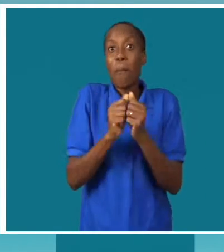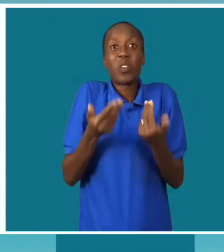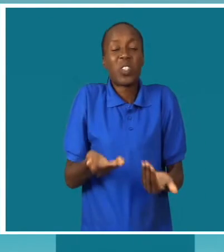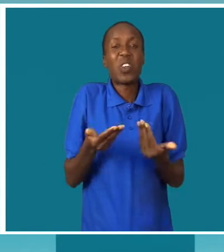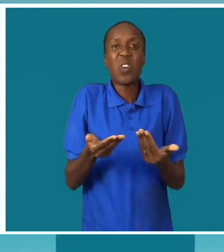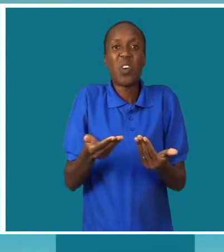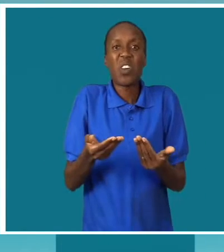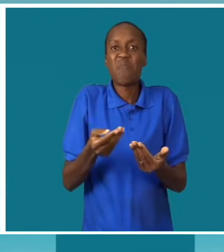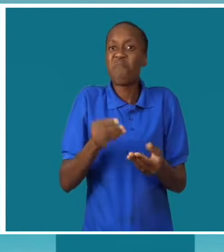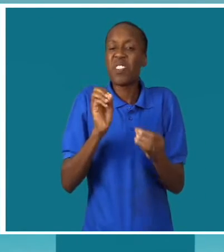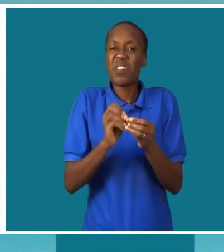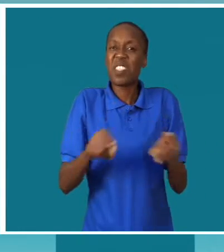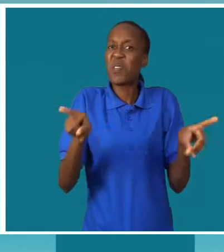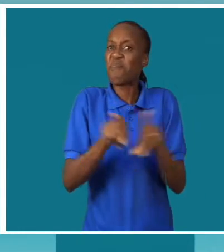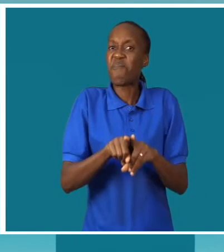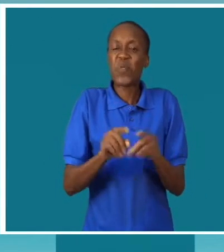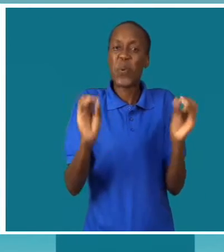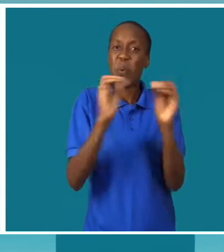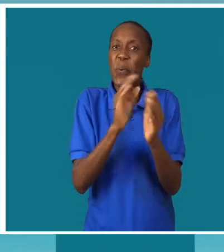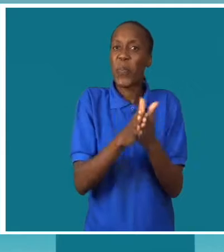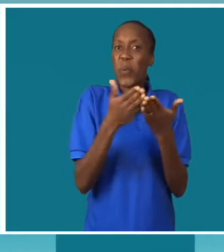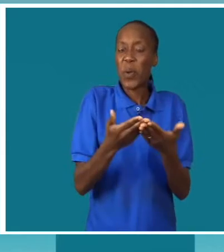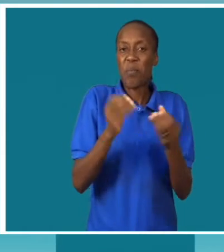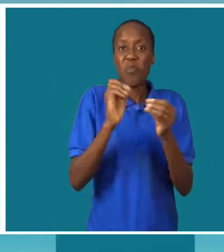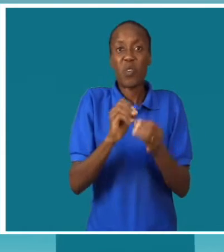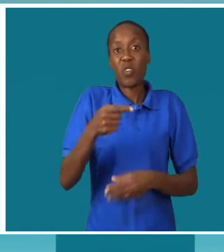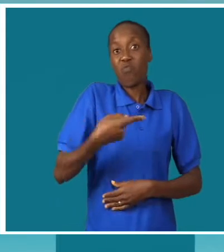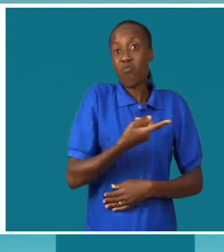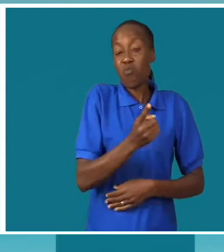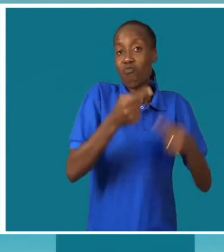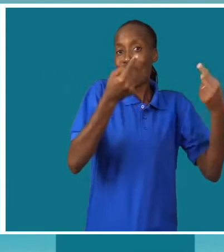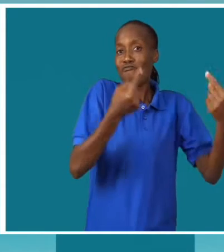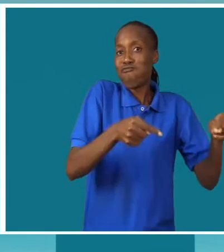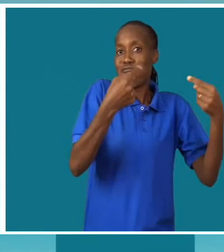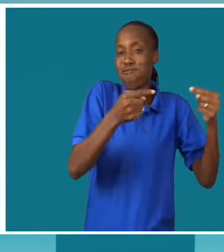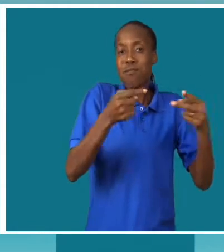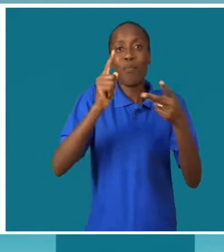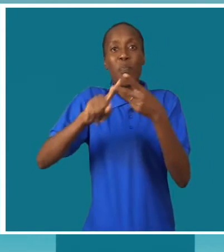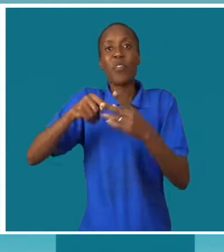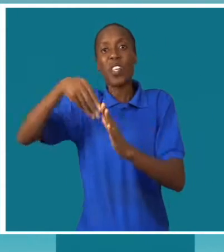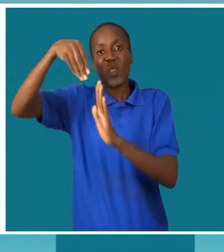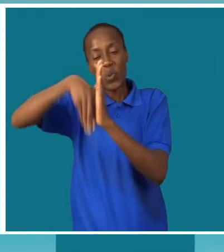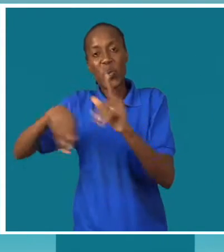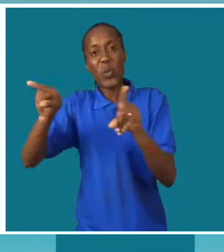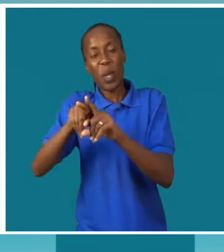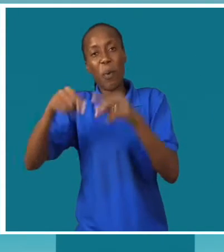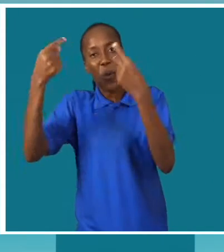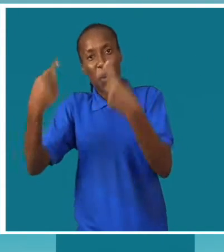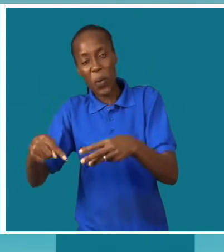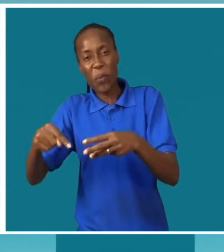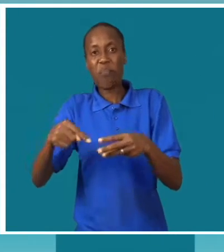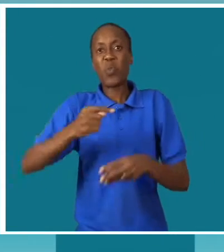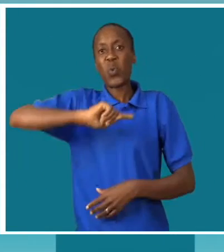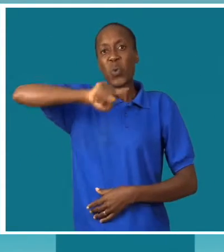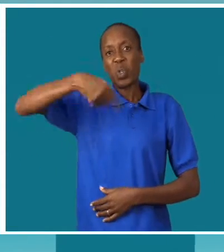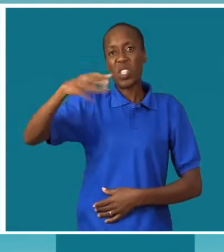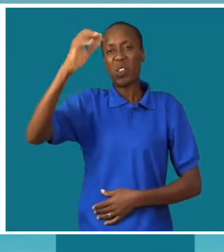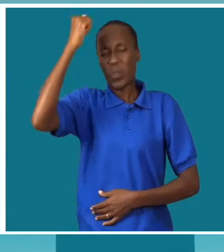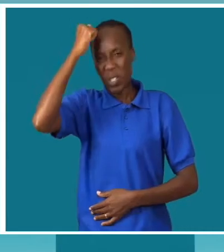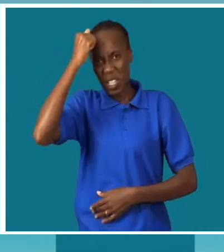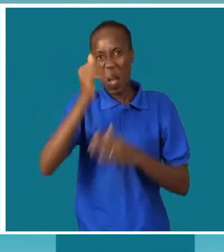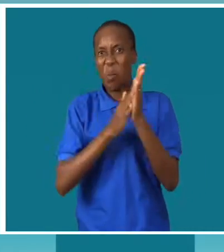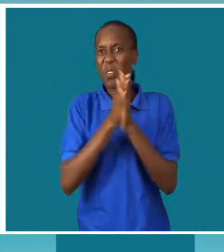momento não vai acontecer isso, porque Norte e Centro vai jogar entre eles, e Sul vai jogar por aqui que nós conhecemos. Isso aí não é